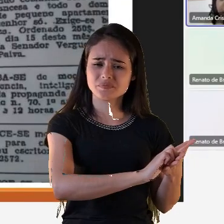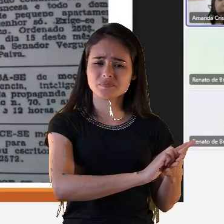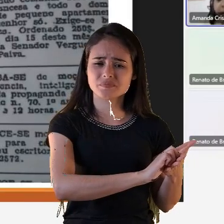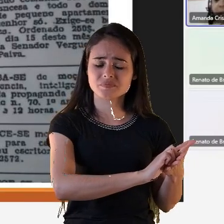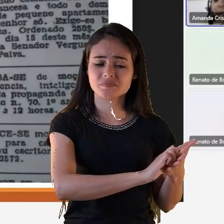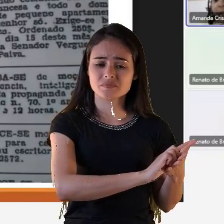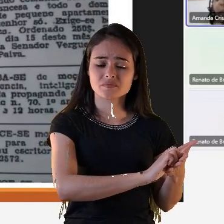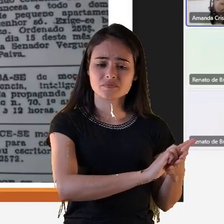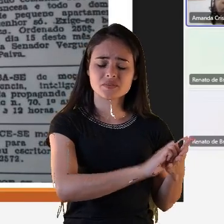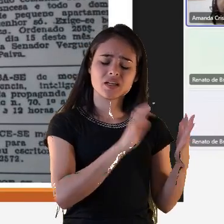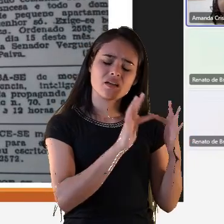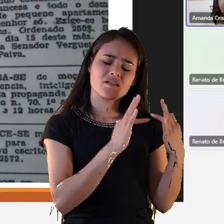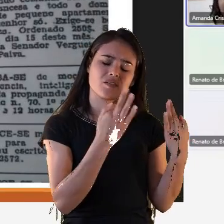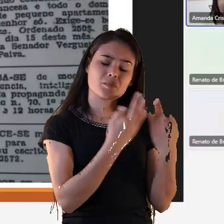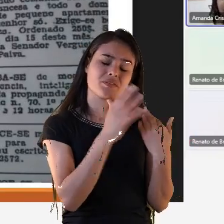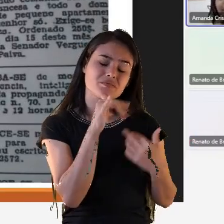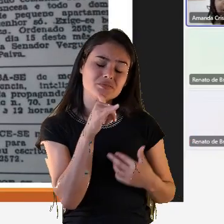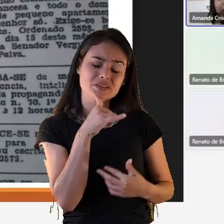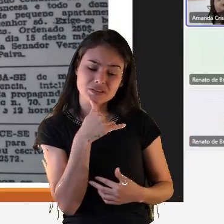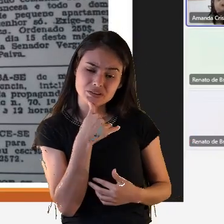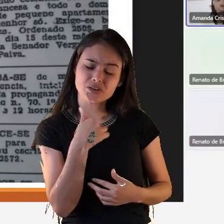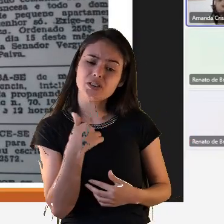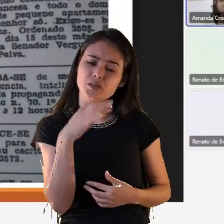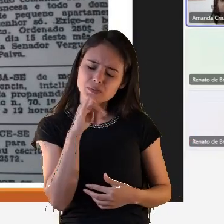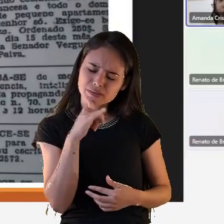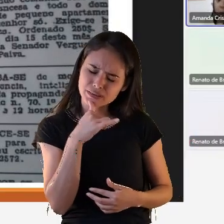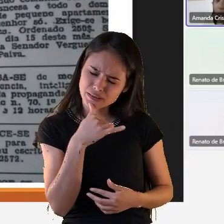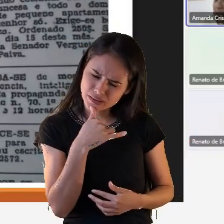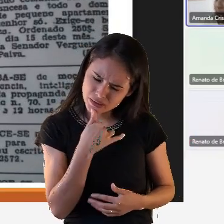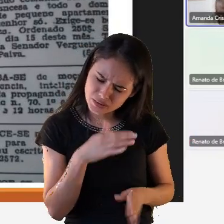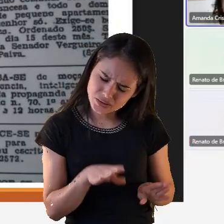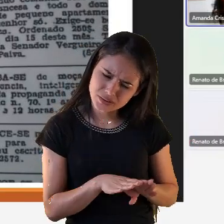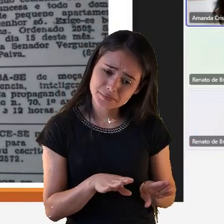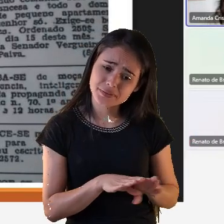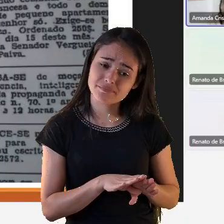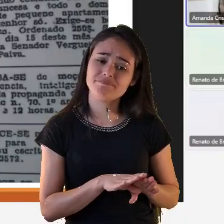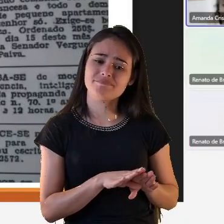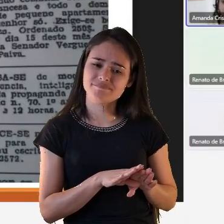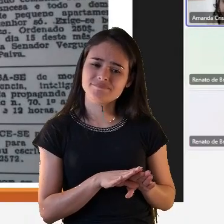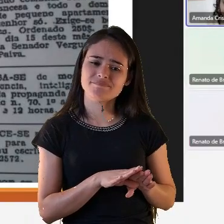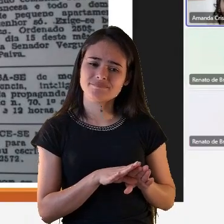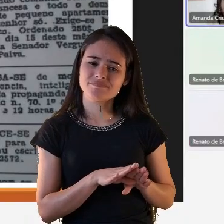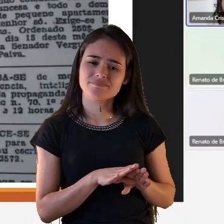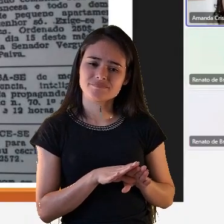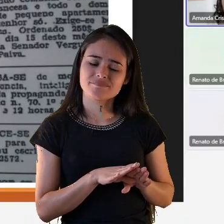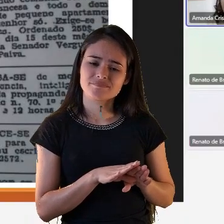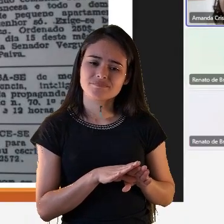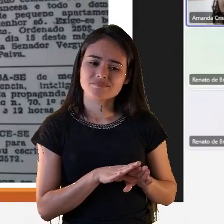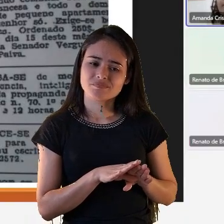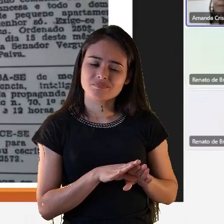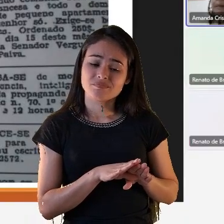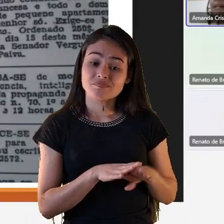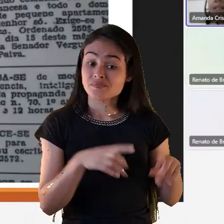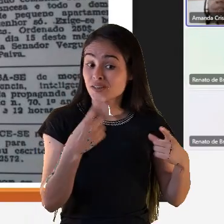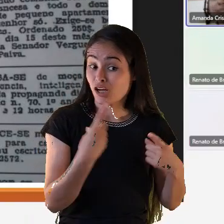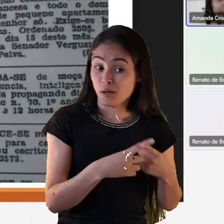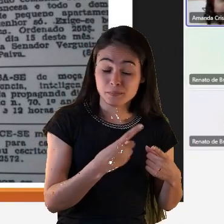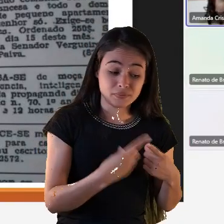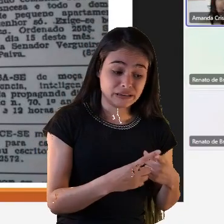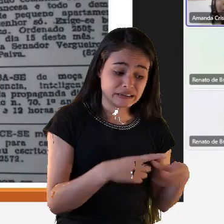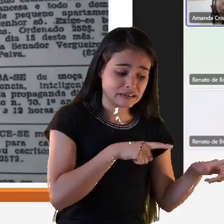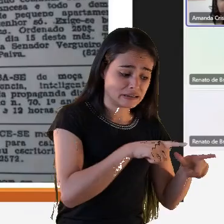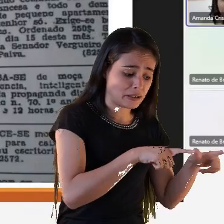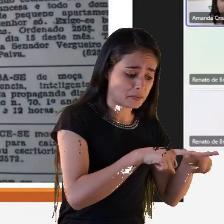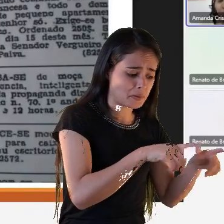a minha família, né? Porque a minha mãe batalhou muito para que eu não fosse trabalhadora doméstica, né? A minha mãe